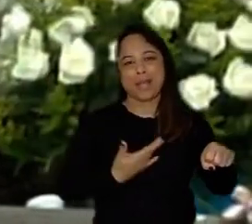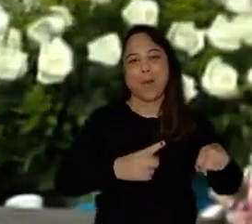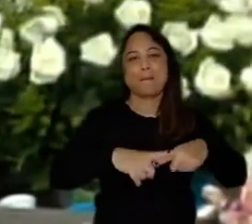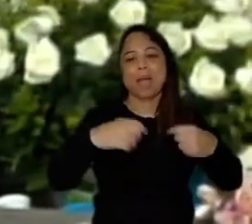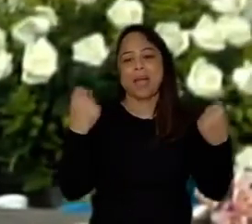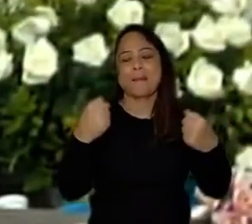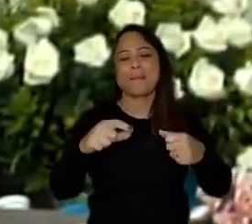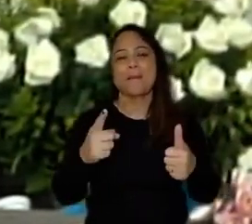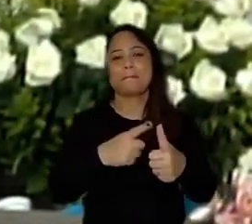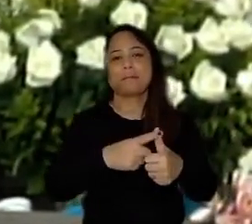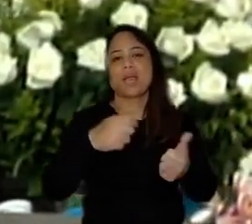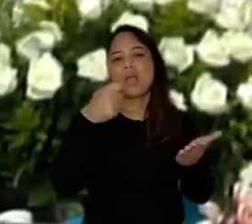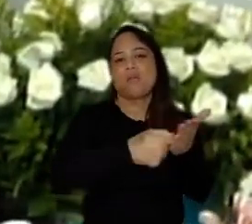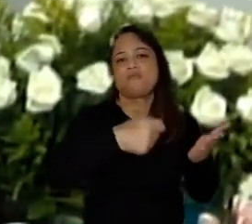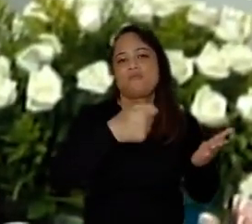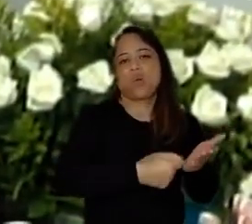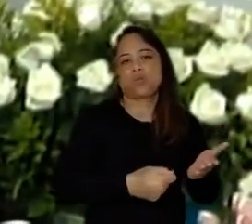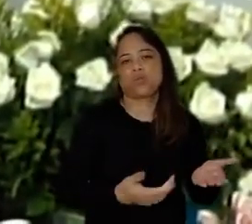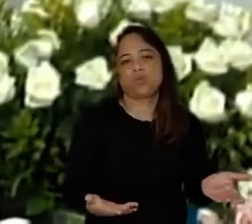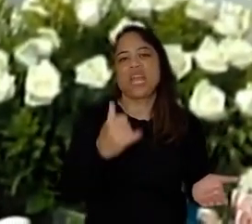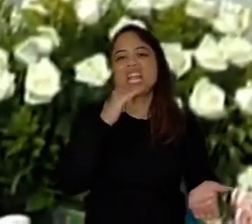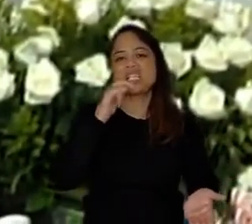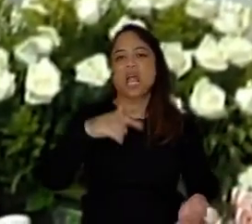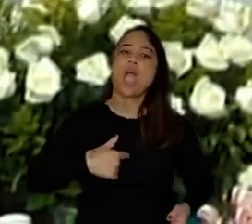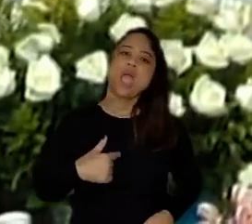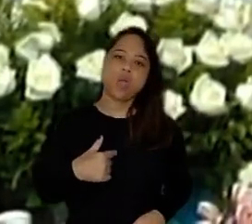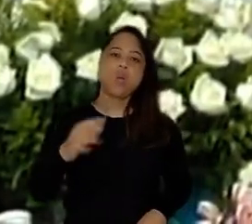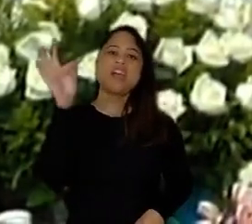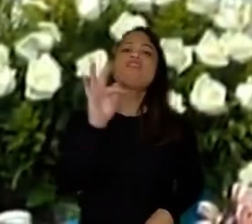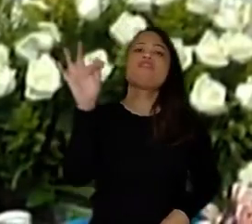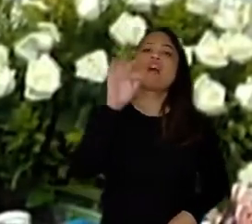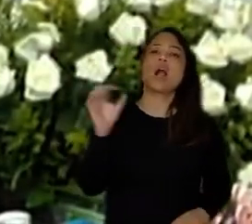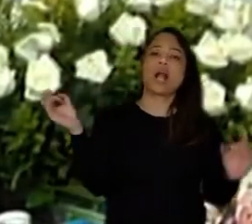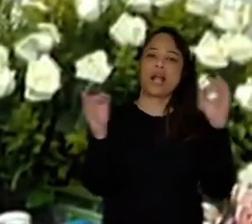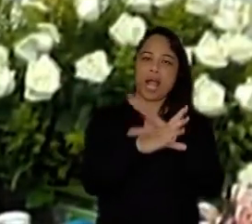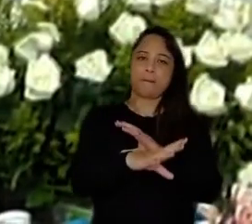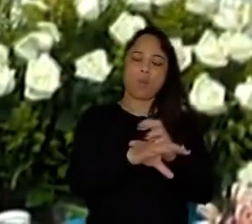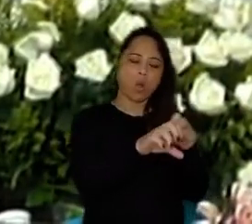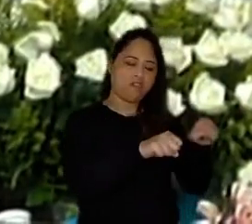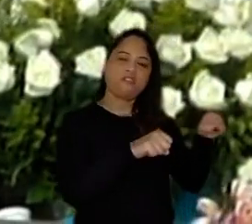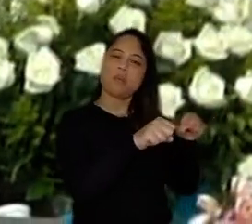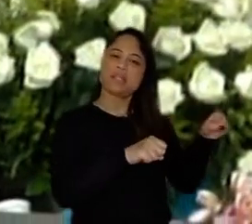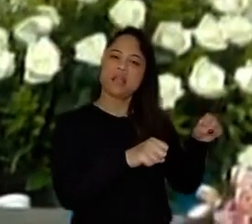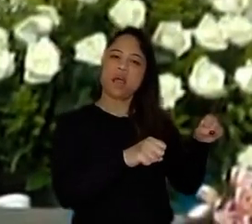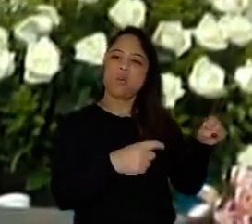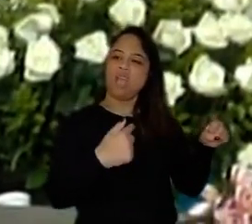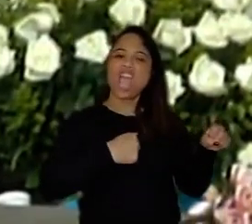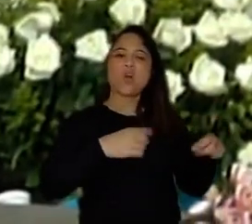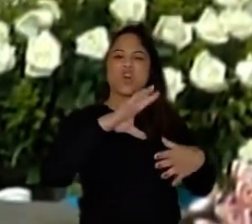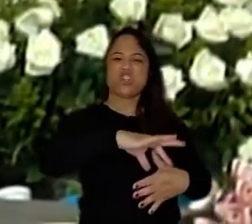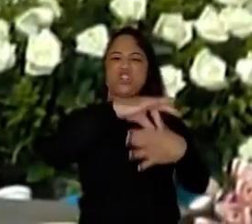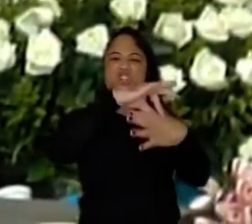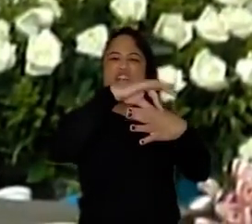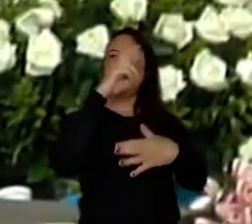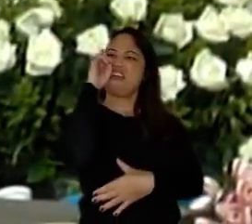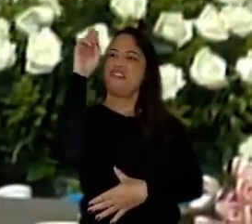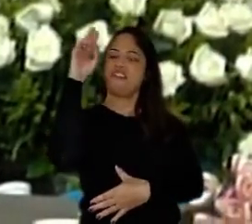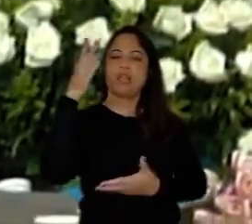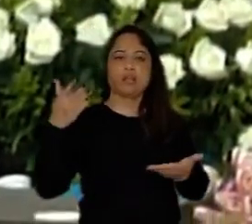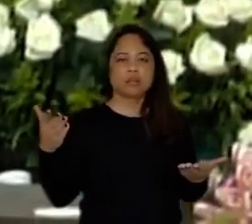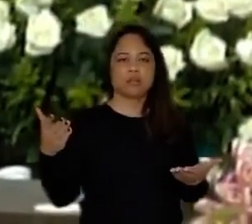com esforço. Esse negócio de acabei de sair da faculdade, quer trabalhar pouco, ganhar bem, quer ser chefe, é por isso que está cheio de